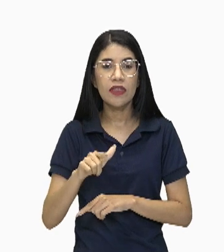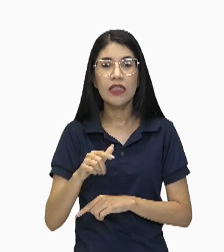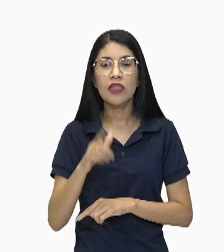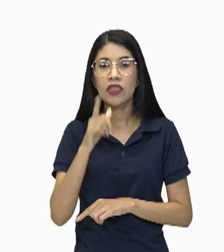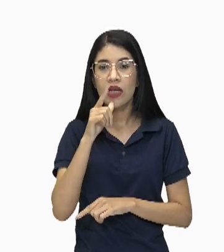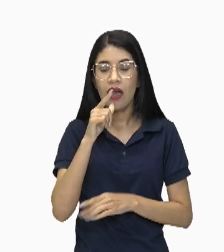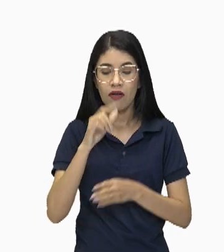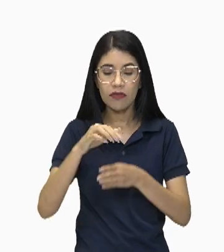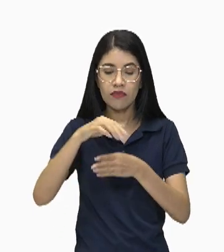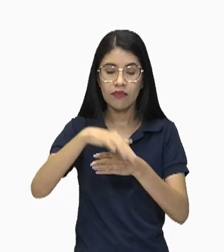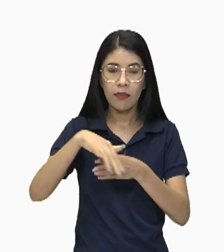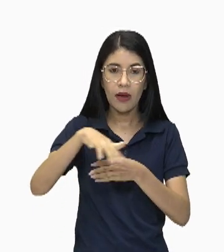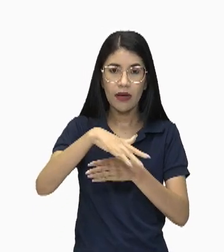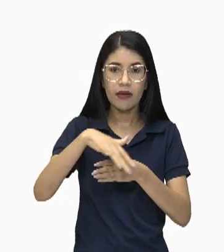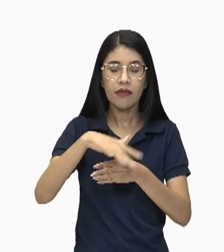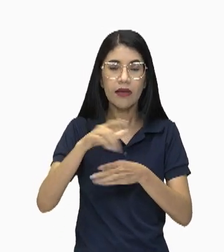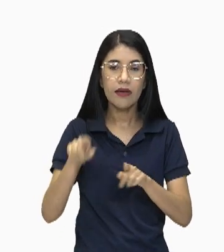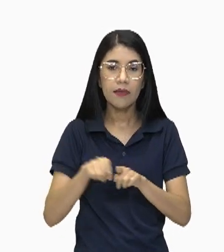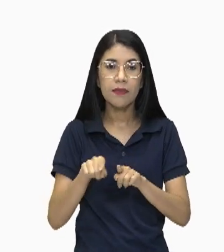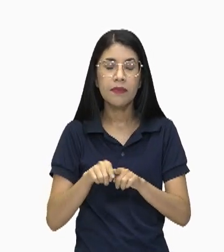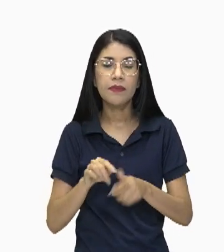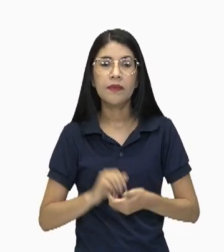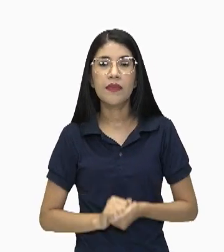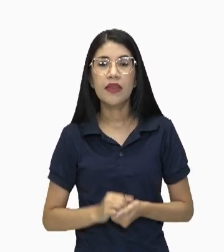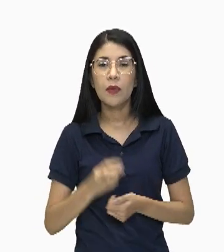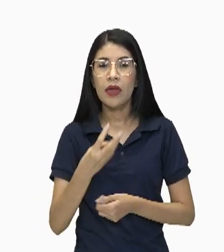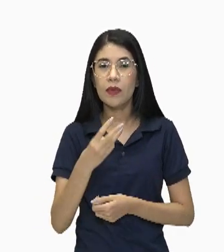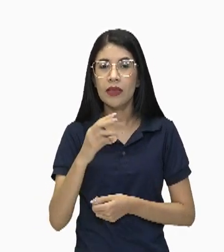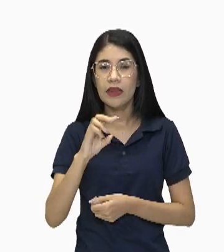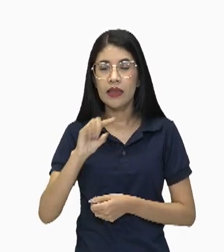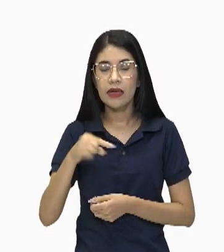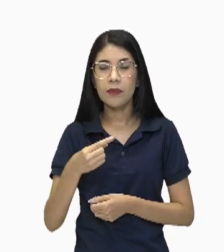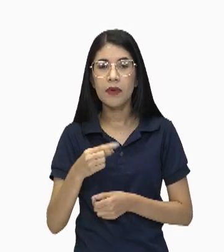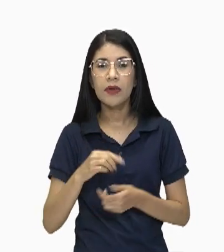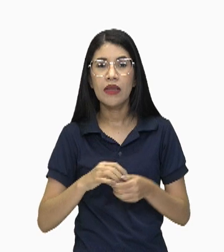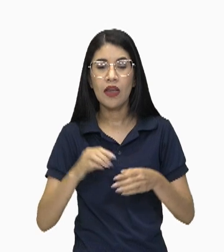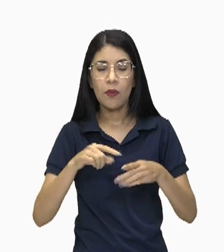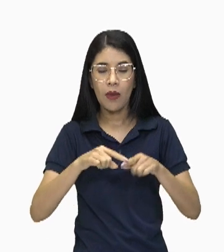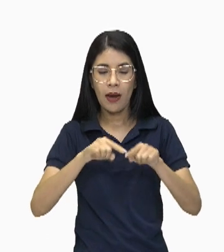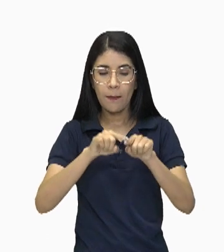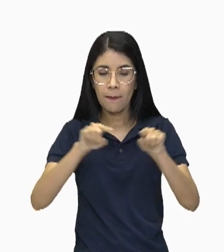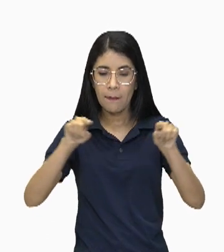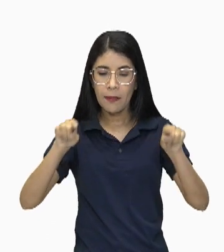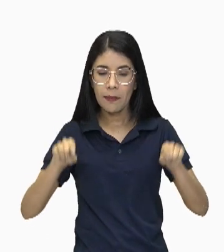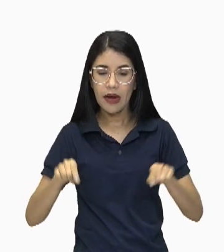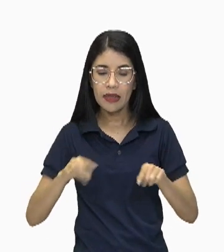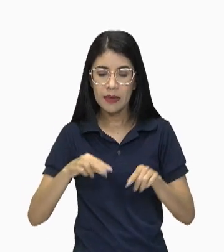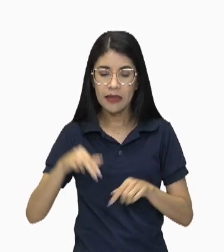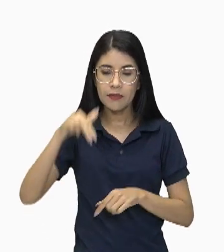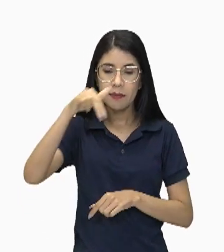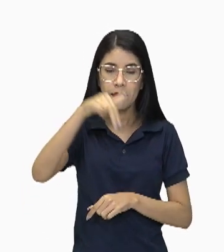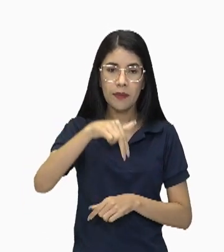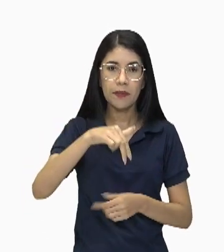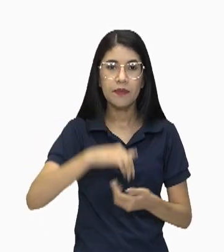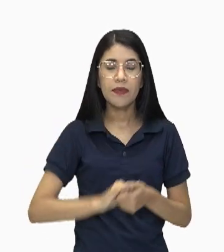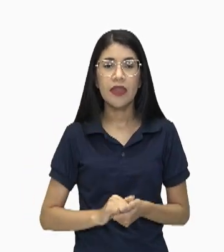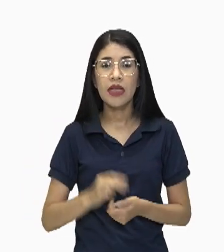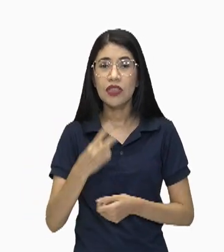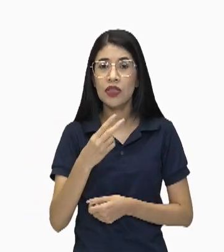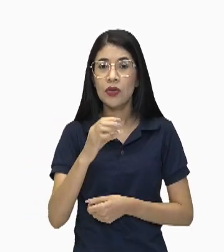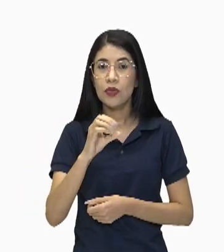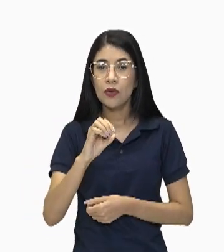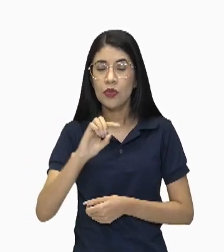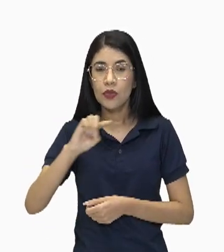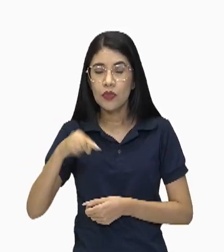3.000 metros, tá bom? Então, é uma trave bem grandona ali que ele precisa transpor. Já na de 2.000 metros, olha